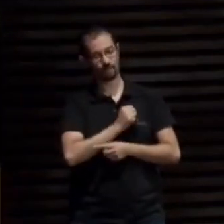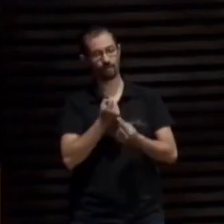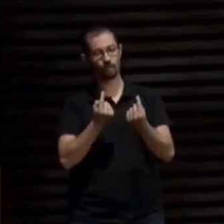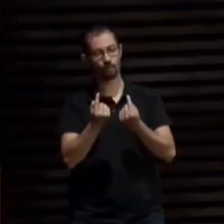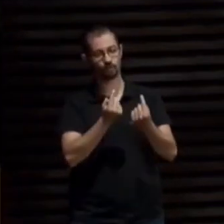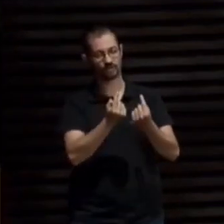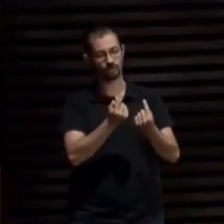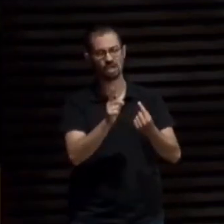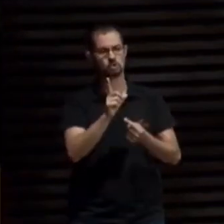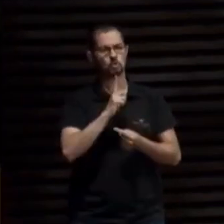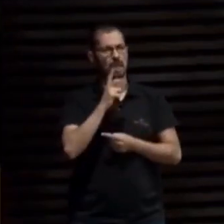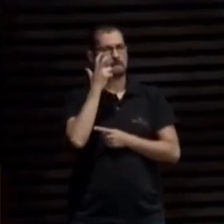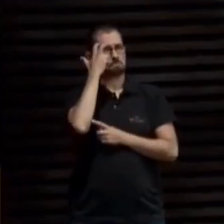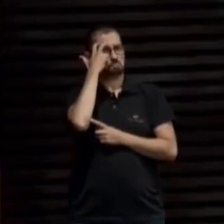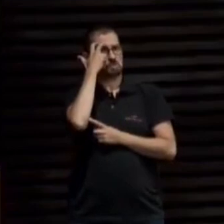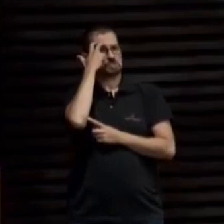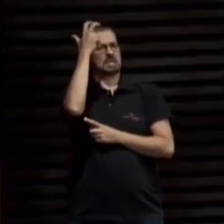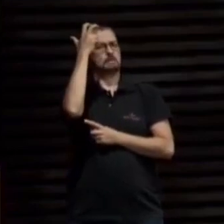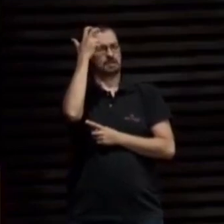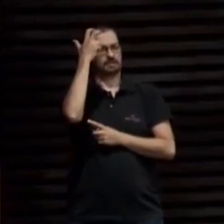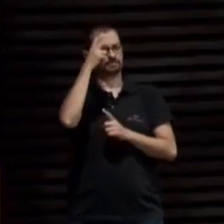Não é pelo saber teológico,